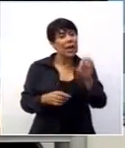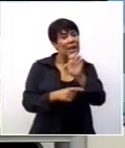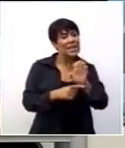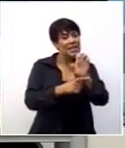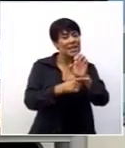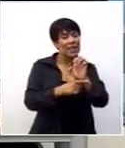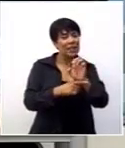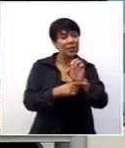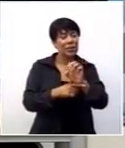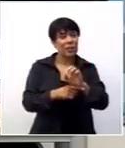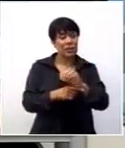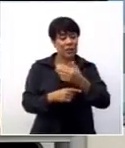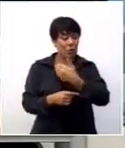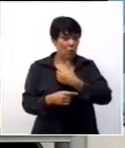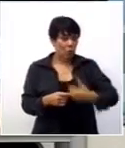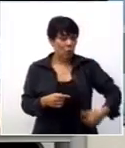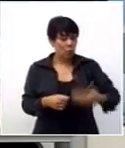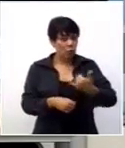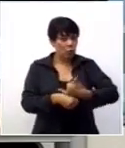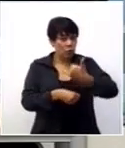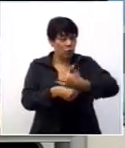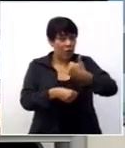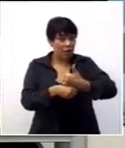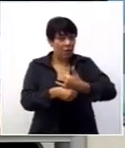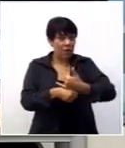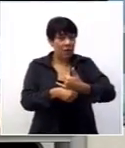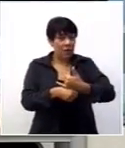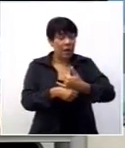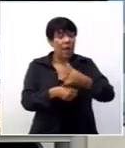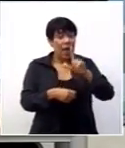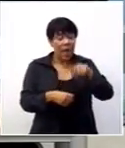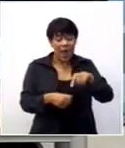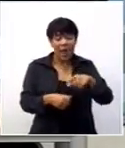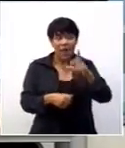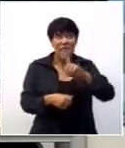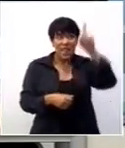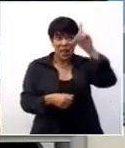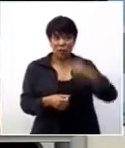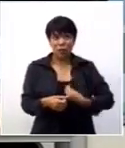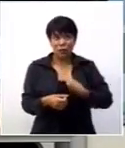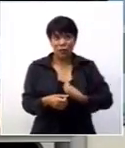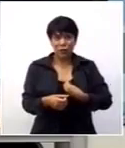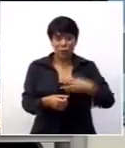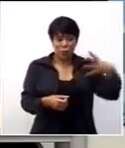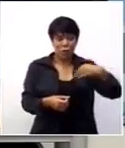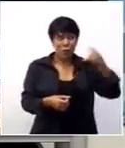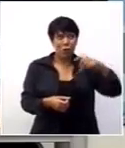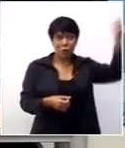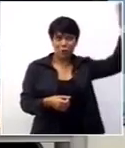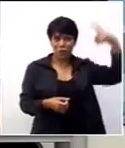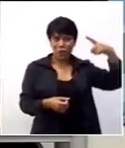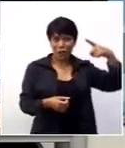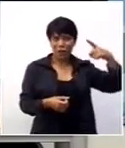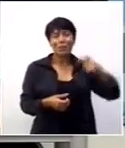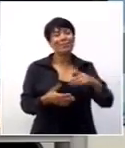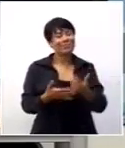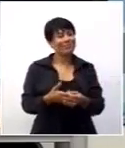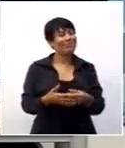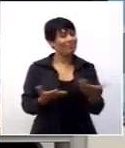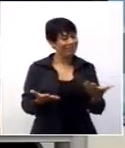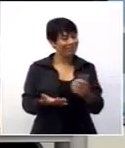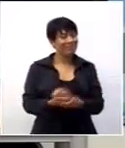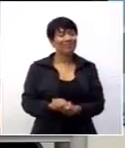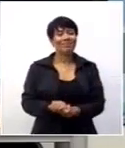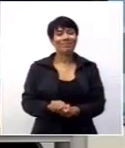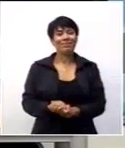o governante, considerado aí uma encarnação de um Deus vivo, filho de Ra, tá? Encarnação de Horus. Vamos lá,